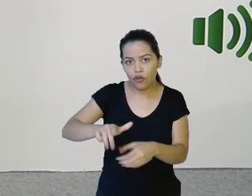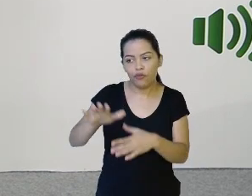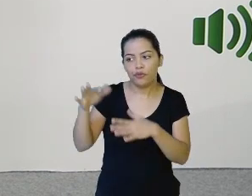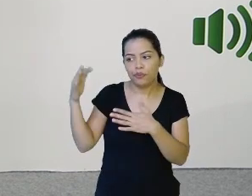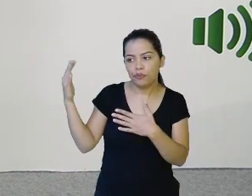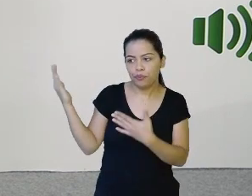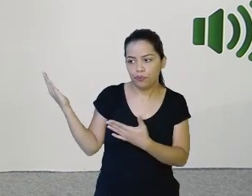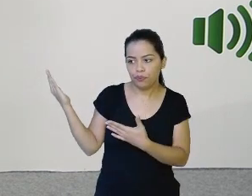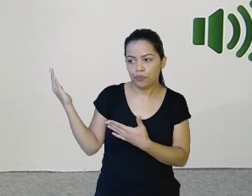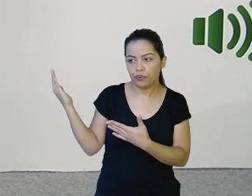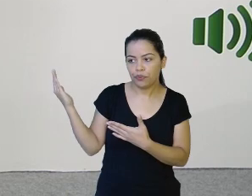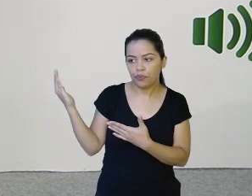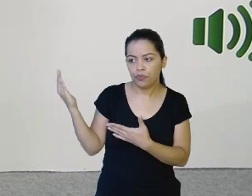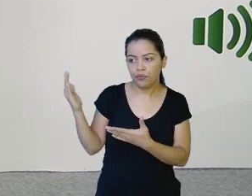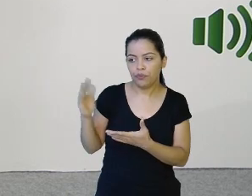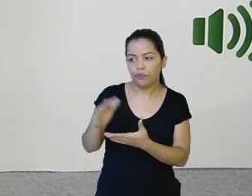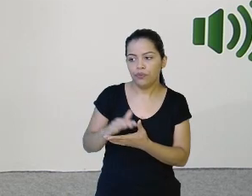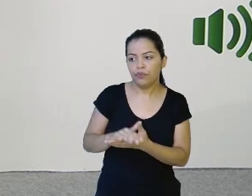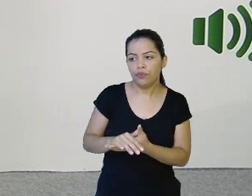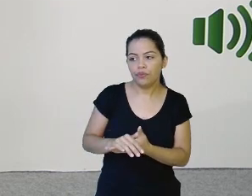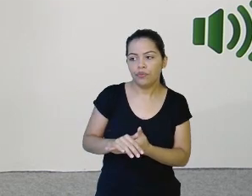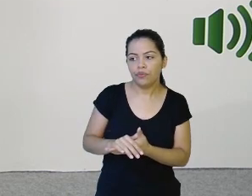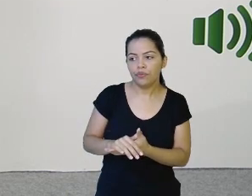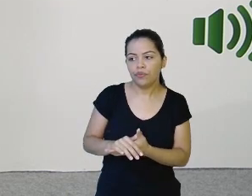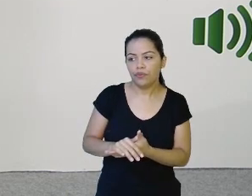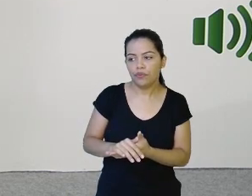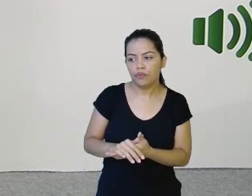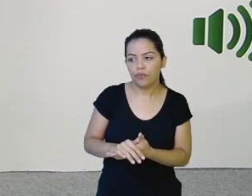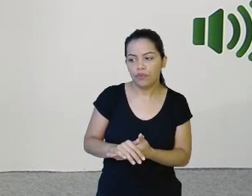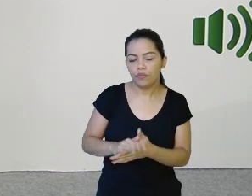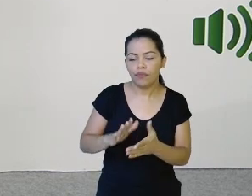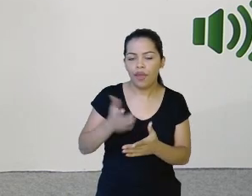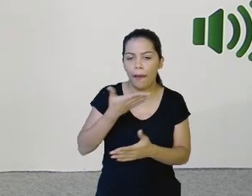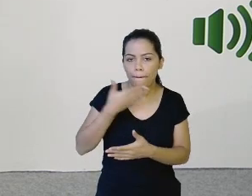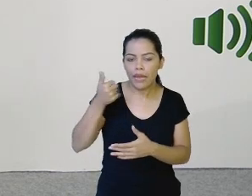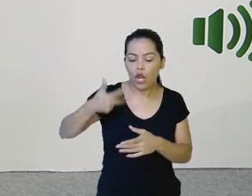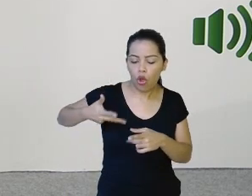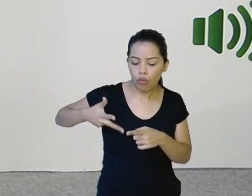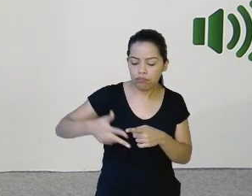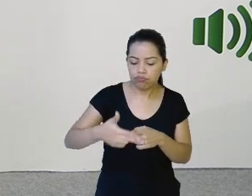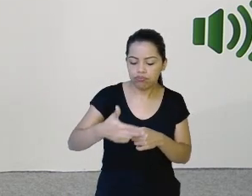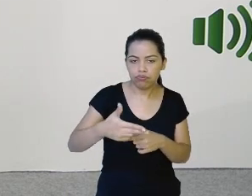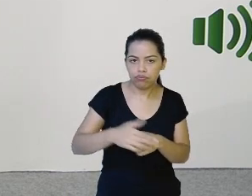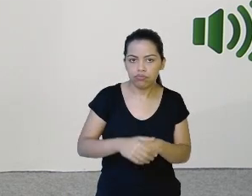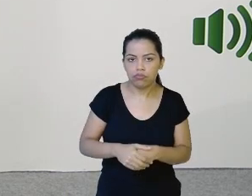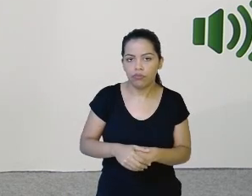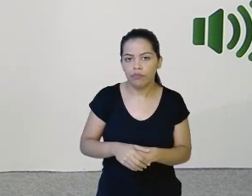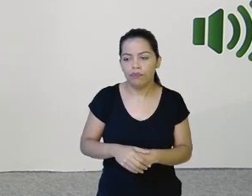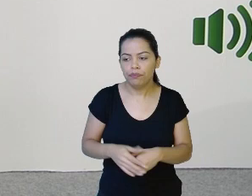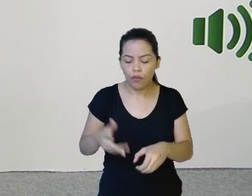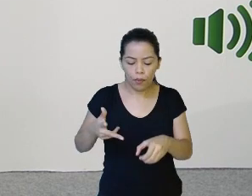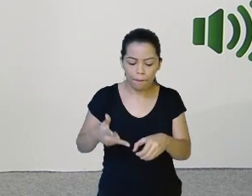Eita. Passa aí a fita. Eu vou cortar e tu É vai melhor colocando, cortar, professor. corta um pedacinho dela.